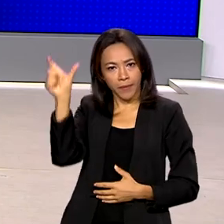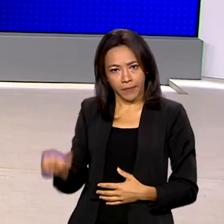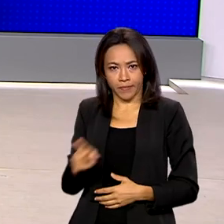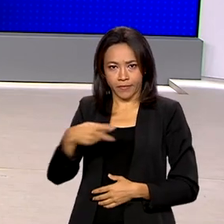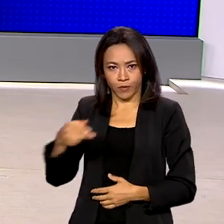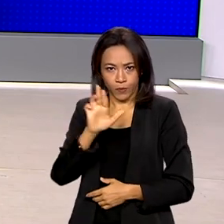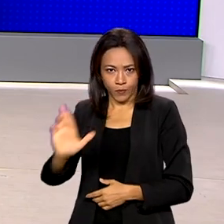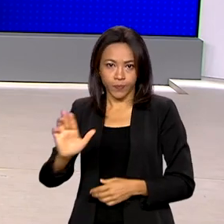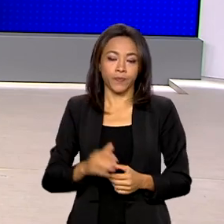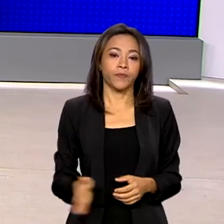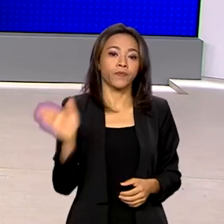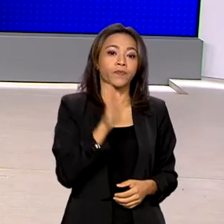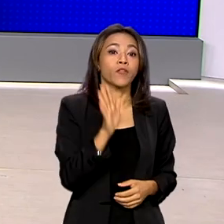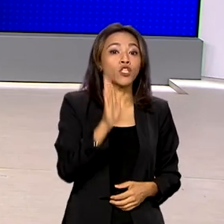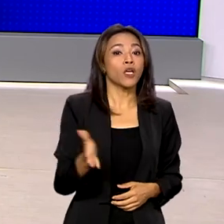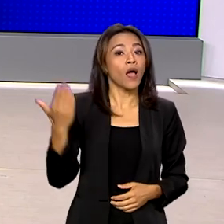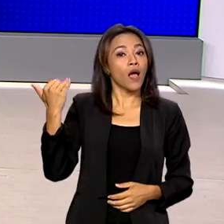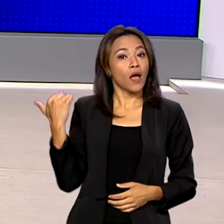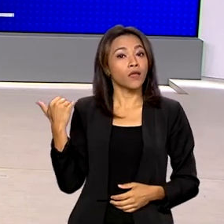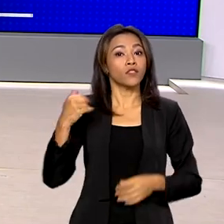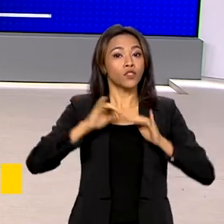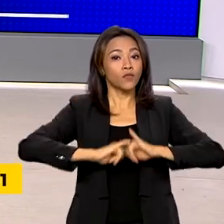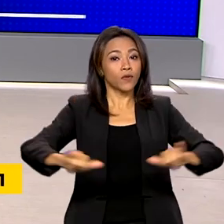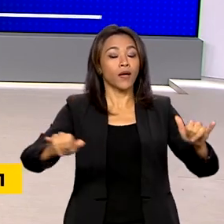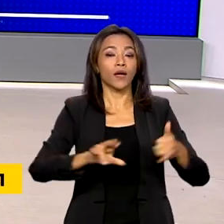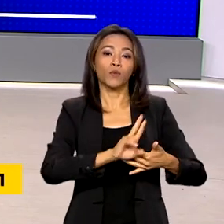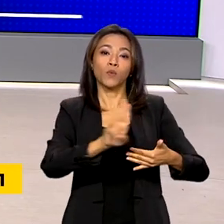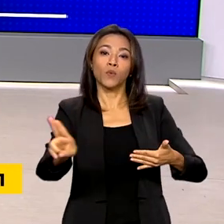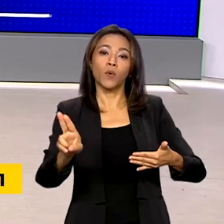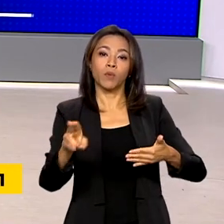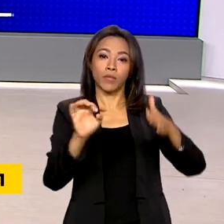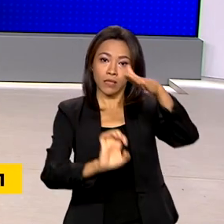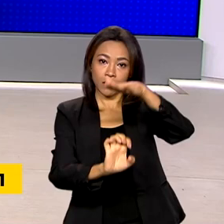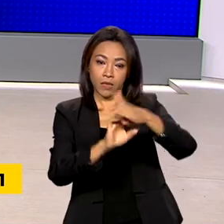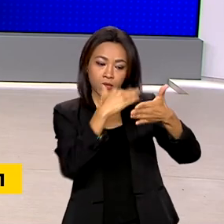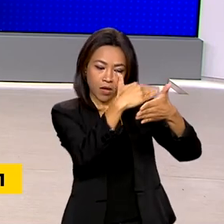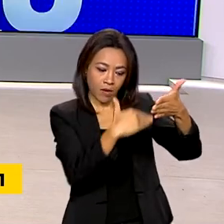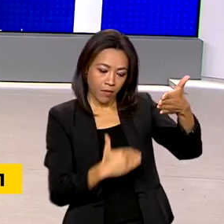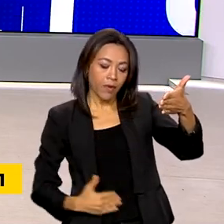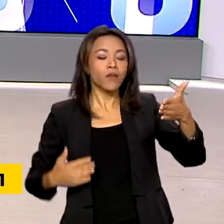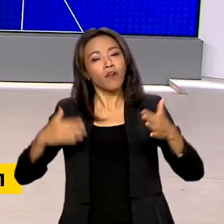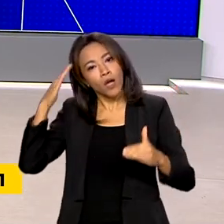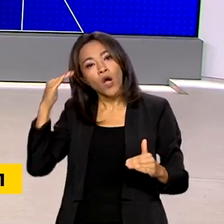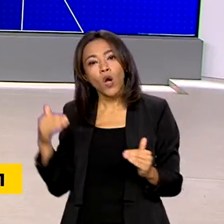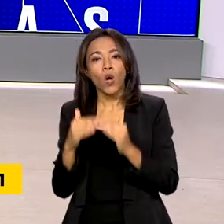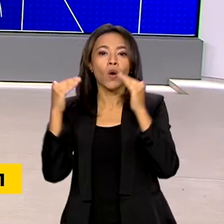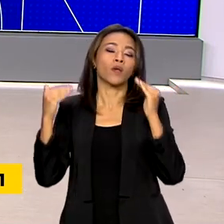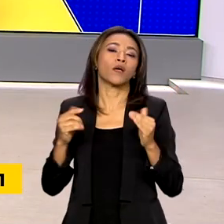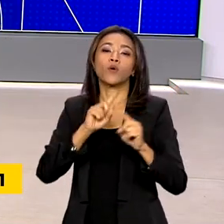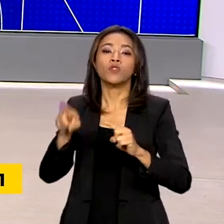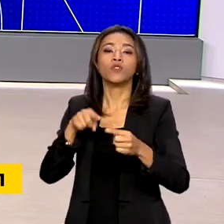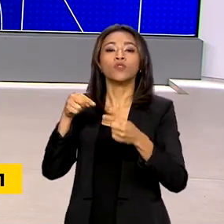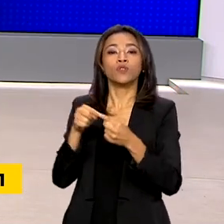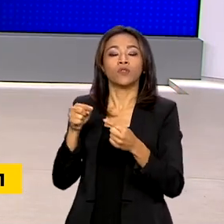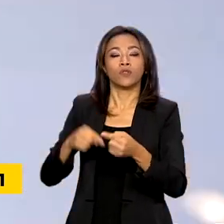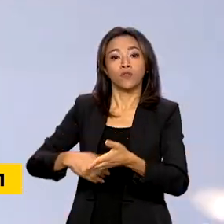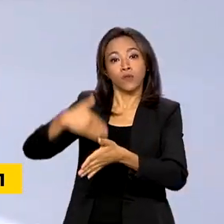Foi divulgada a lista de empresas que aderiram ao pacote do governo federal para reduzir impostos e baratear